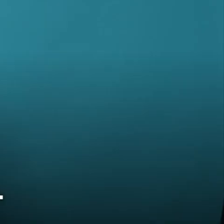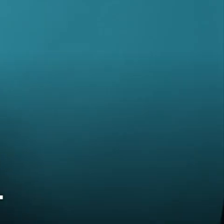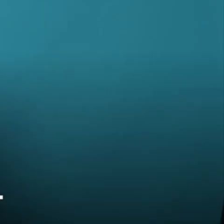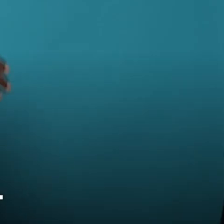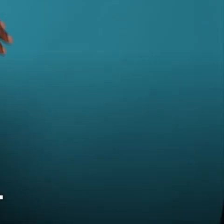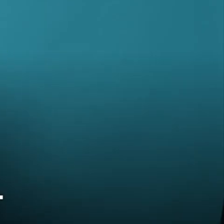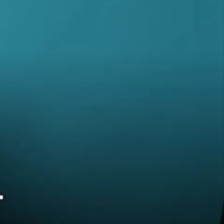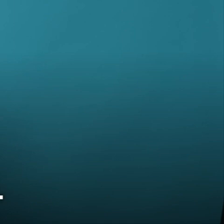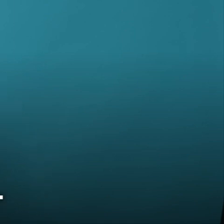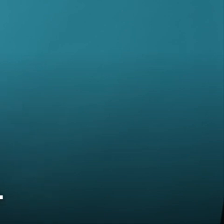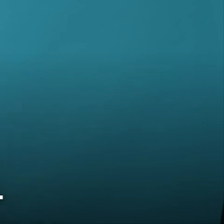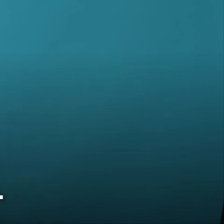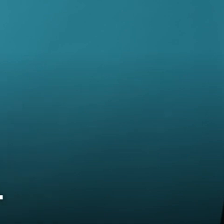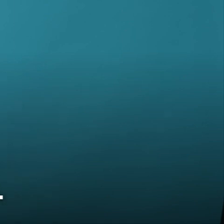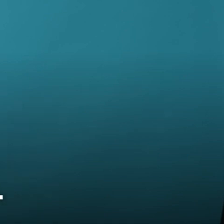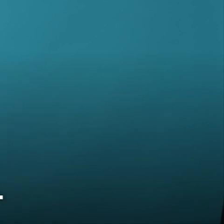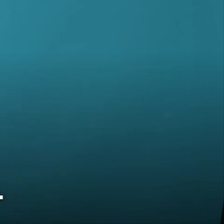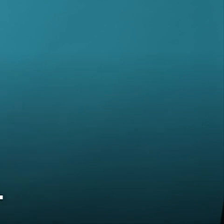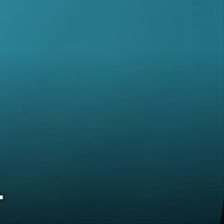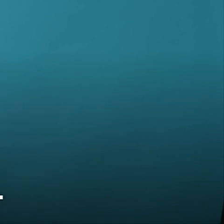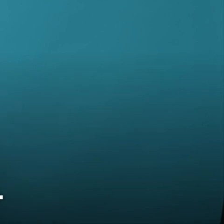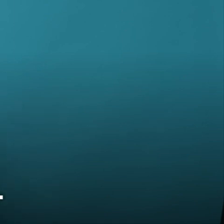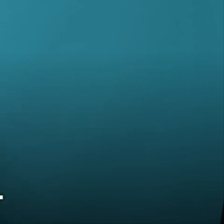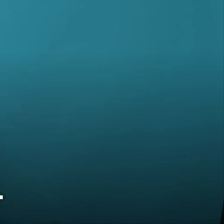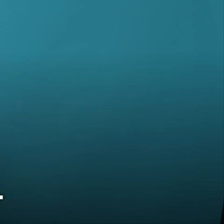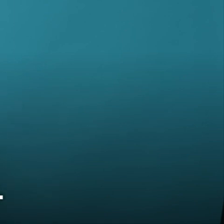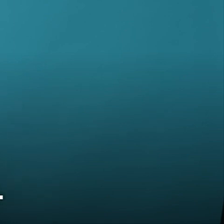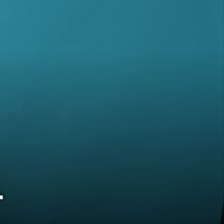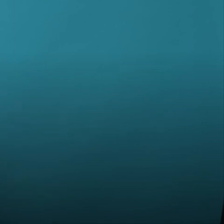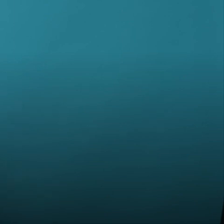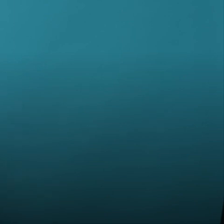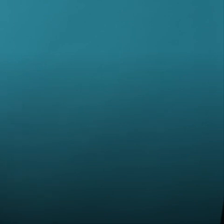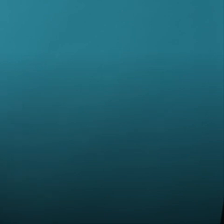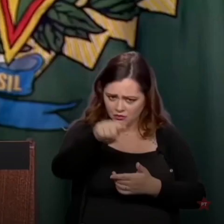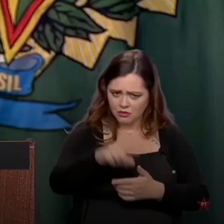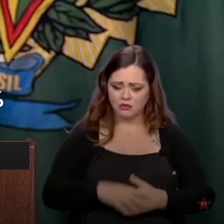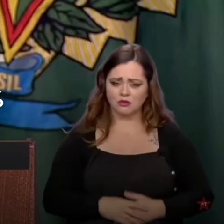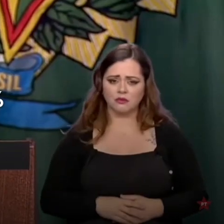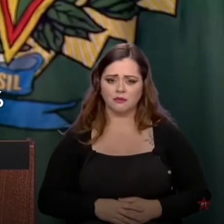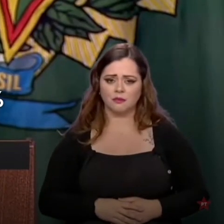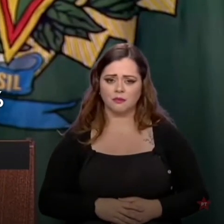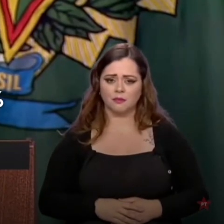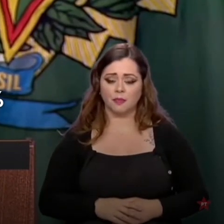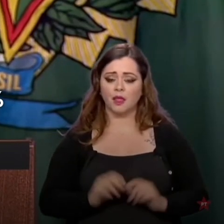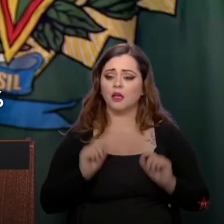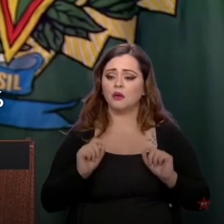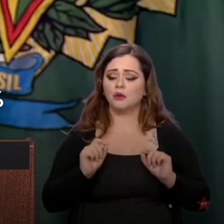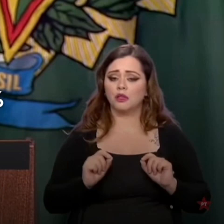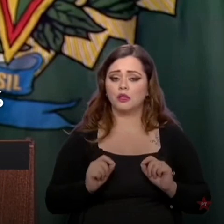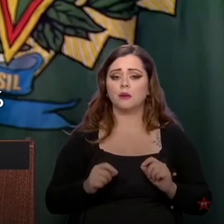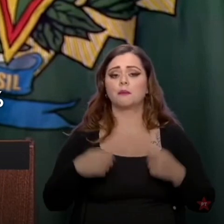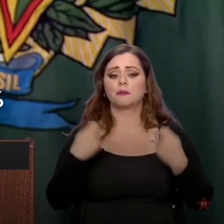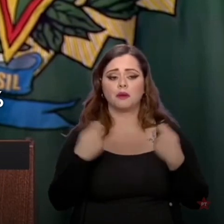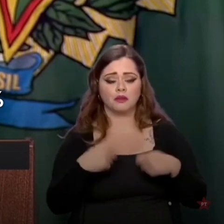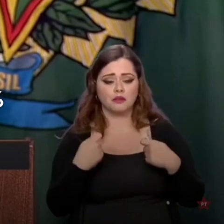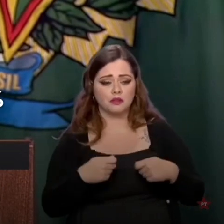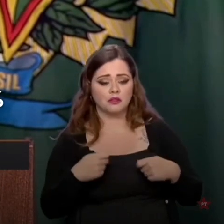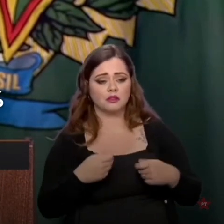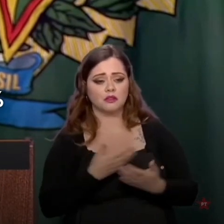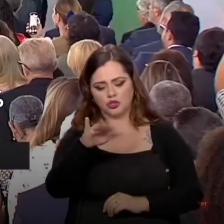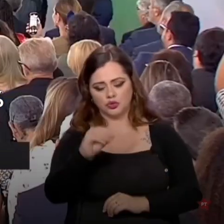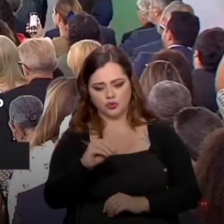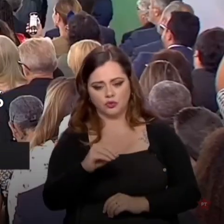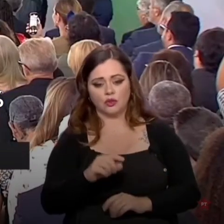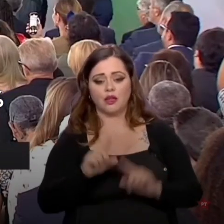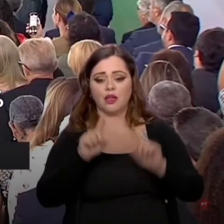assegurando R 7,3 bilhões para a categoria. Na pauta do dia, e devidamente encaminhados,